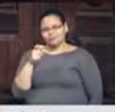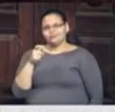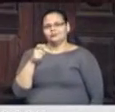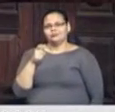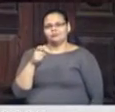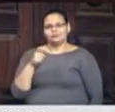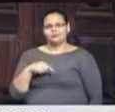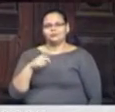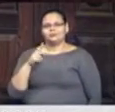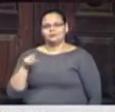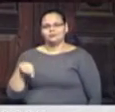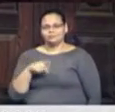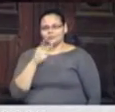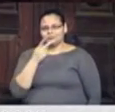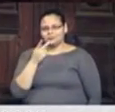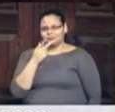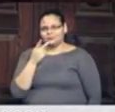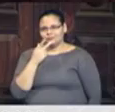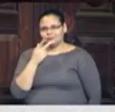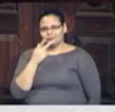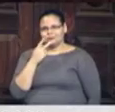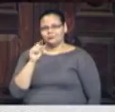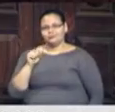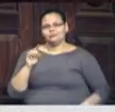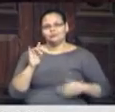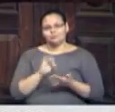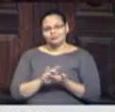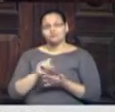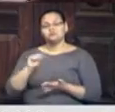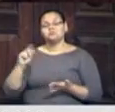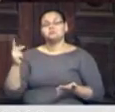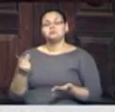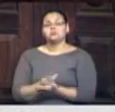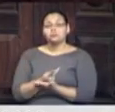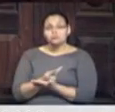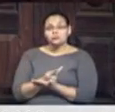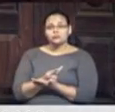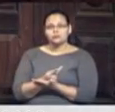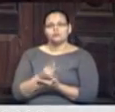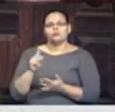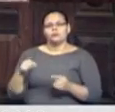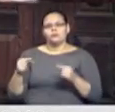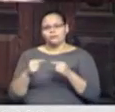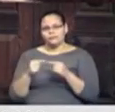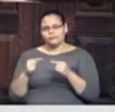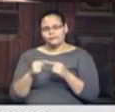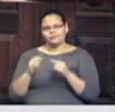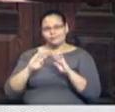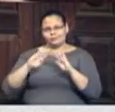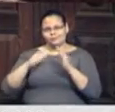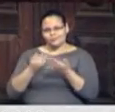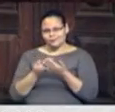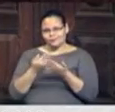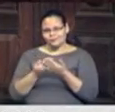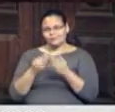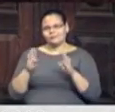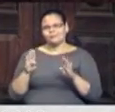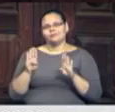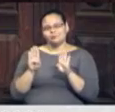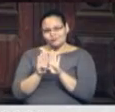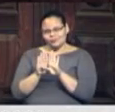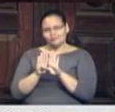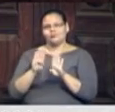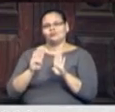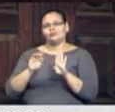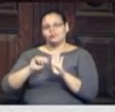efetiva, dizendo a verdade sobre o que acontece em relação ao fechamento das escolas públicas no